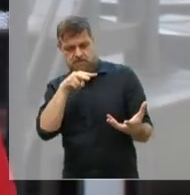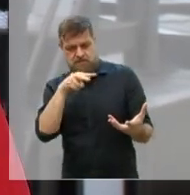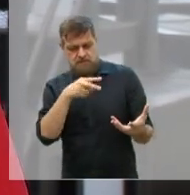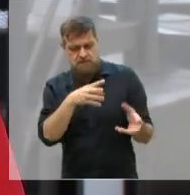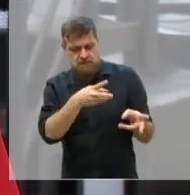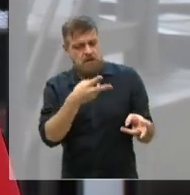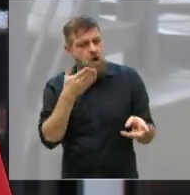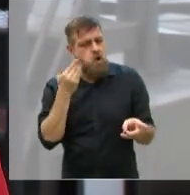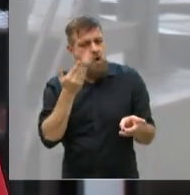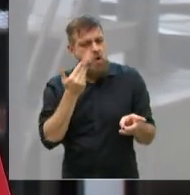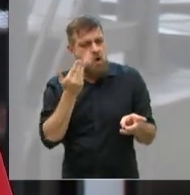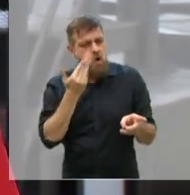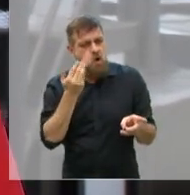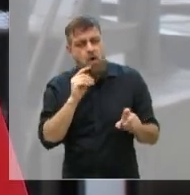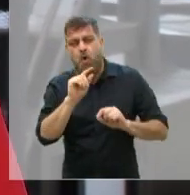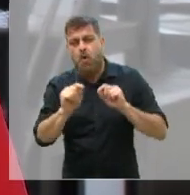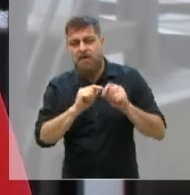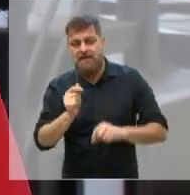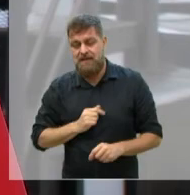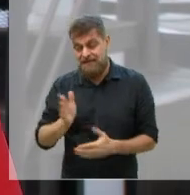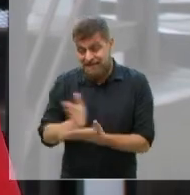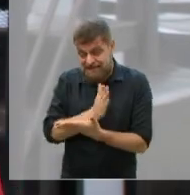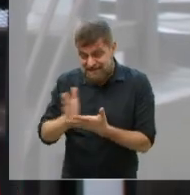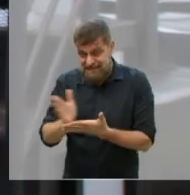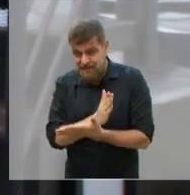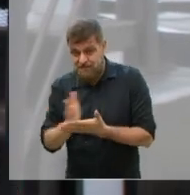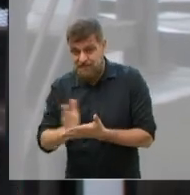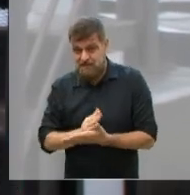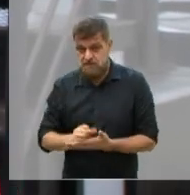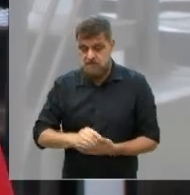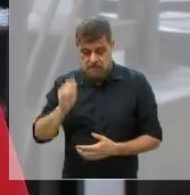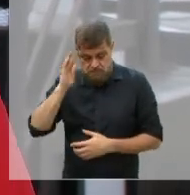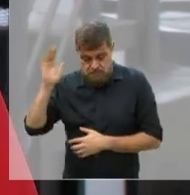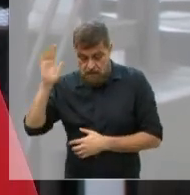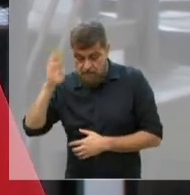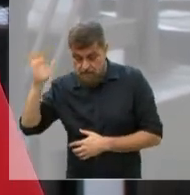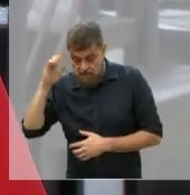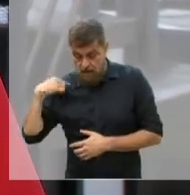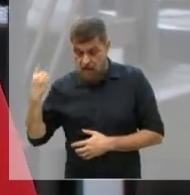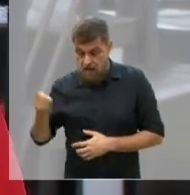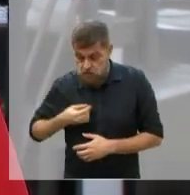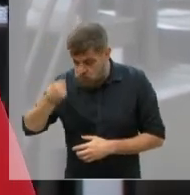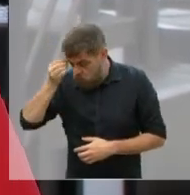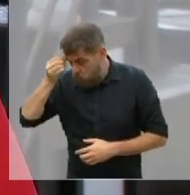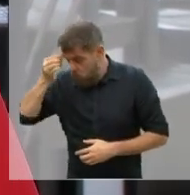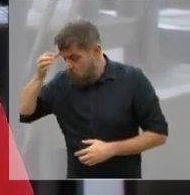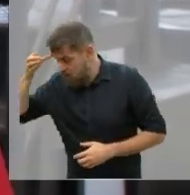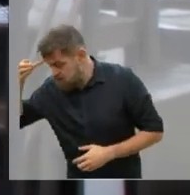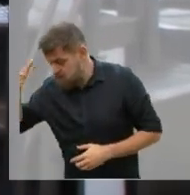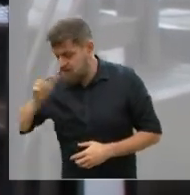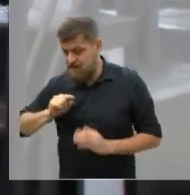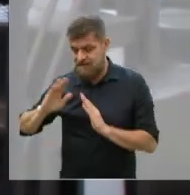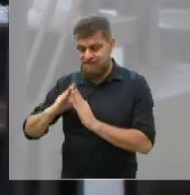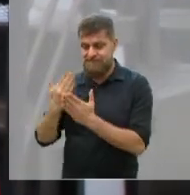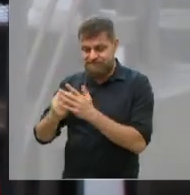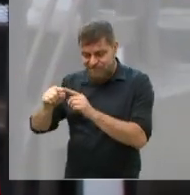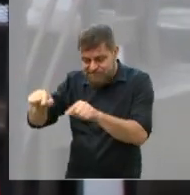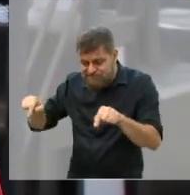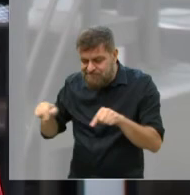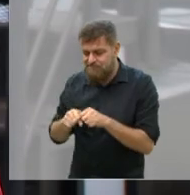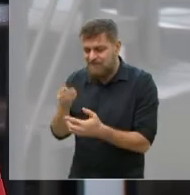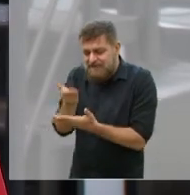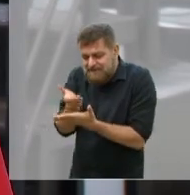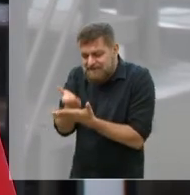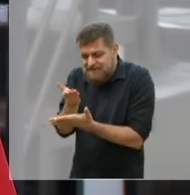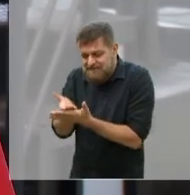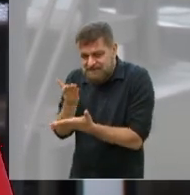consegue perceber do que a gente está vendo depende dessas representações abstratas que a gente constrói, entre outros lugares, na sala de aula. Então,